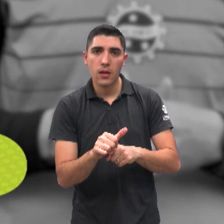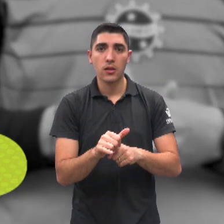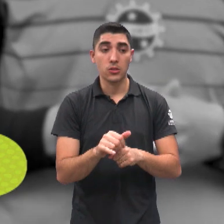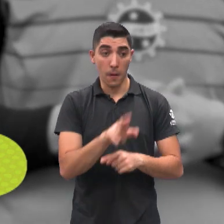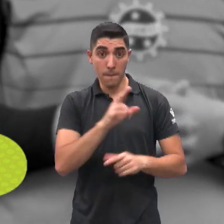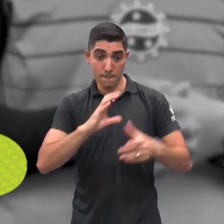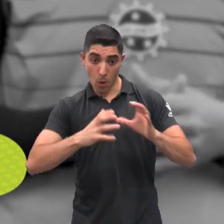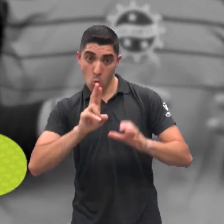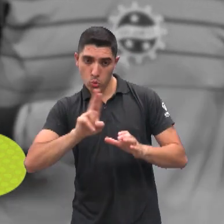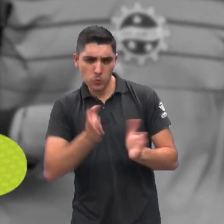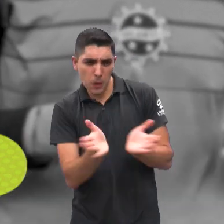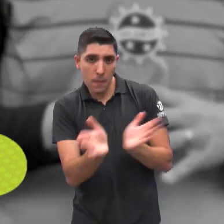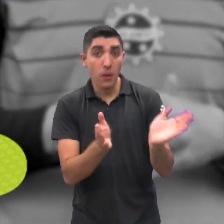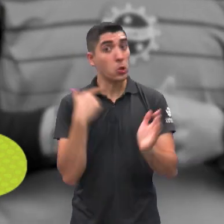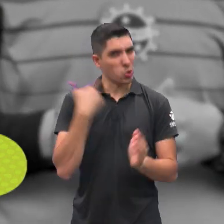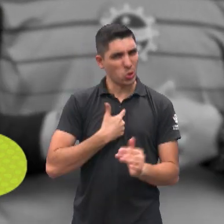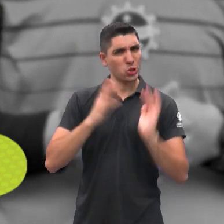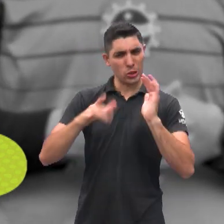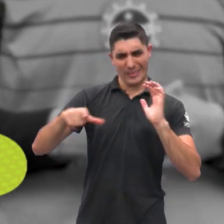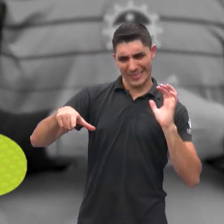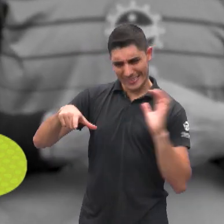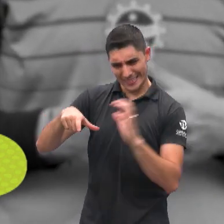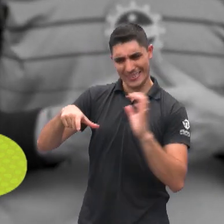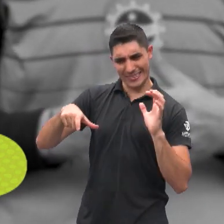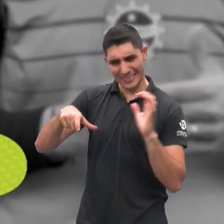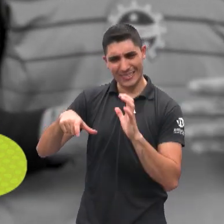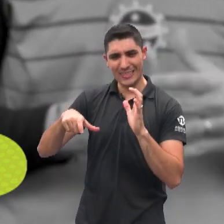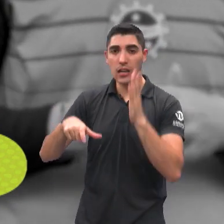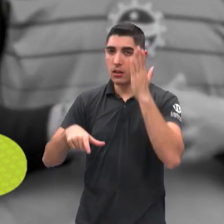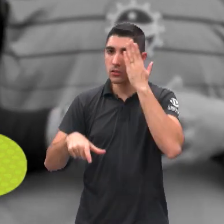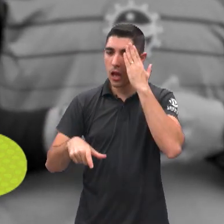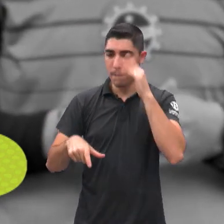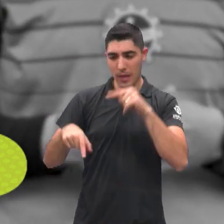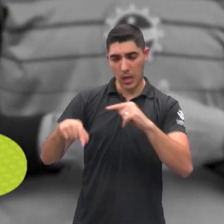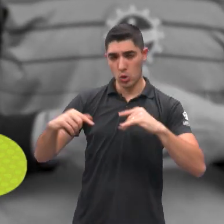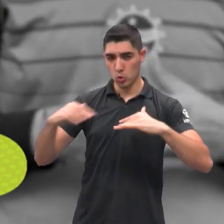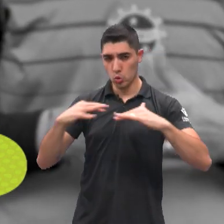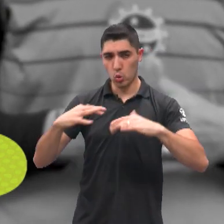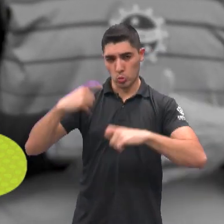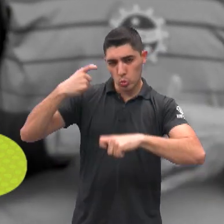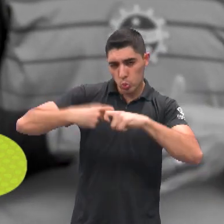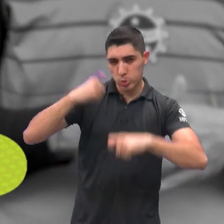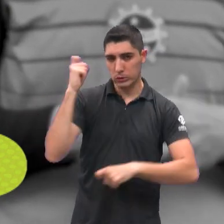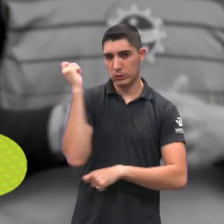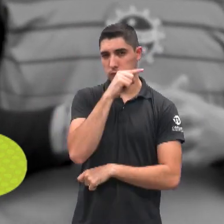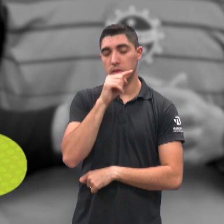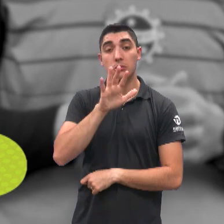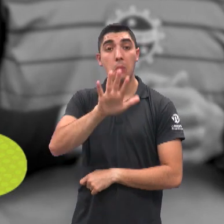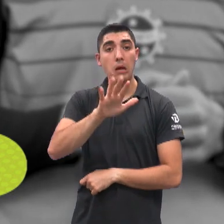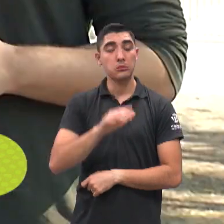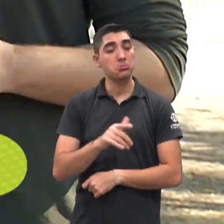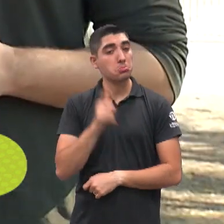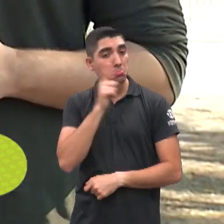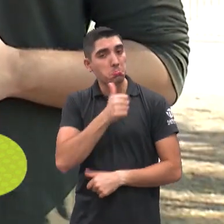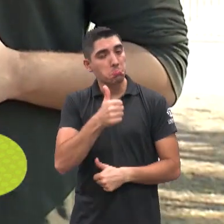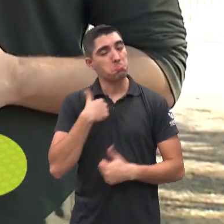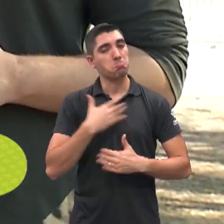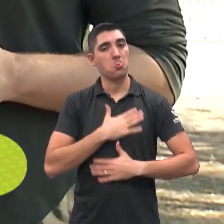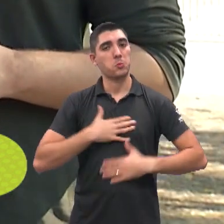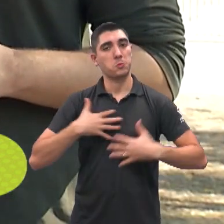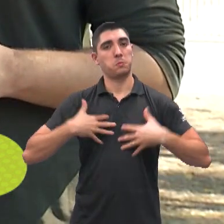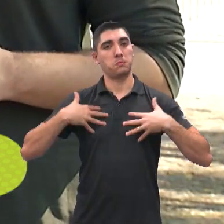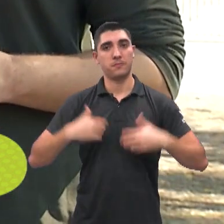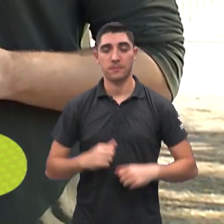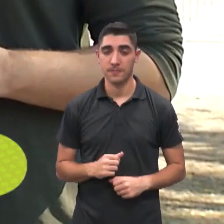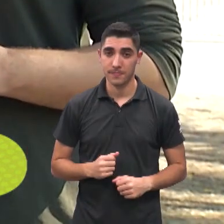agredir bastante o time de São Bernardo, a gente sabe da dificuldade que seria o jogo e foi. Então a gente conseguiu agredir bastante, ficou bastante feliz. Bom,